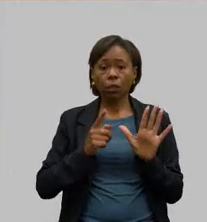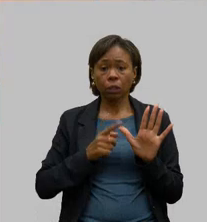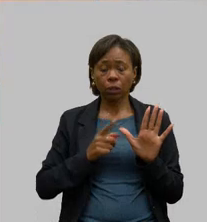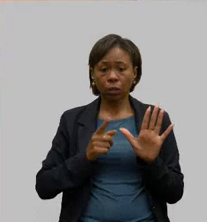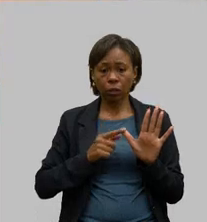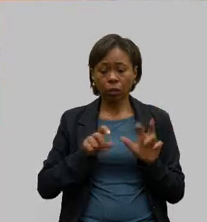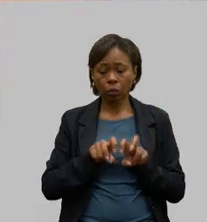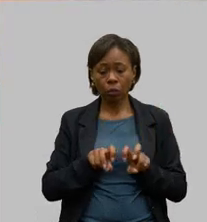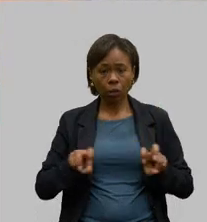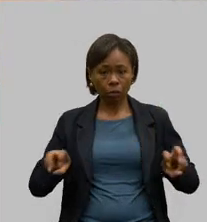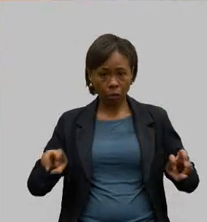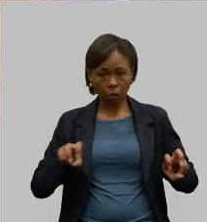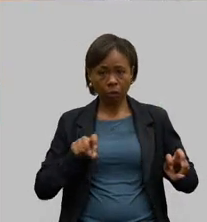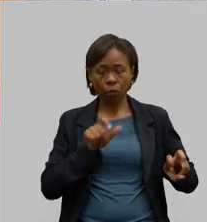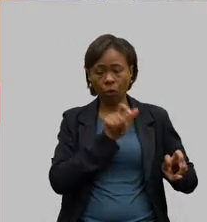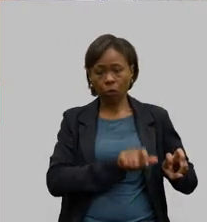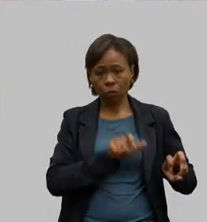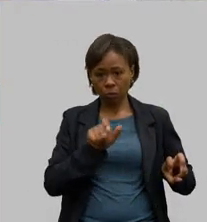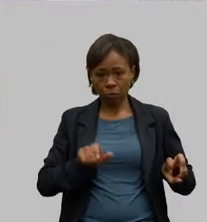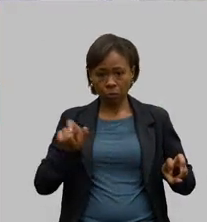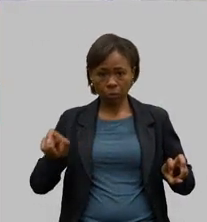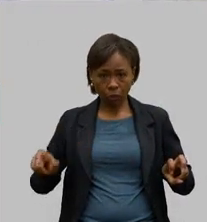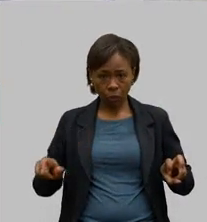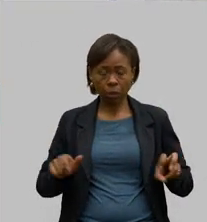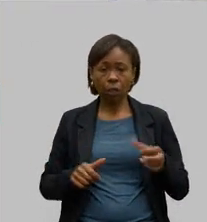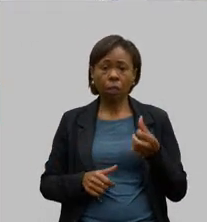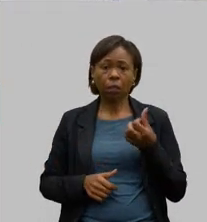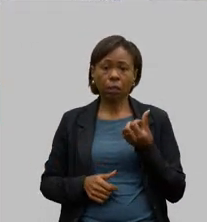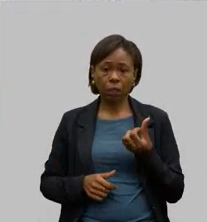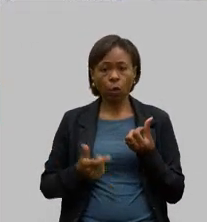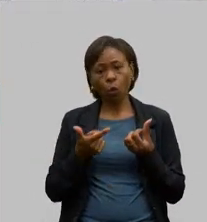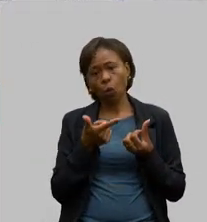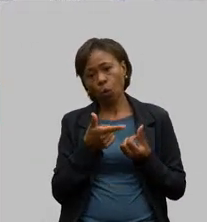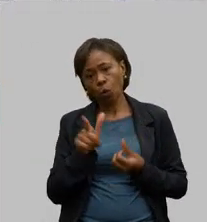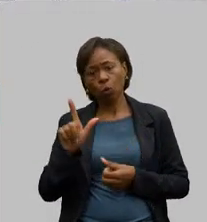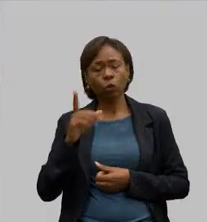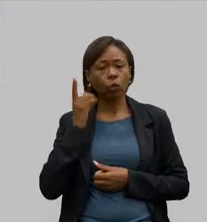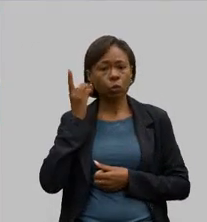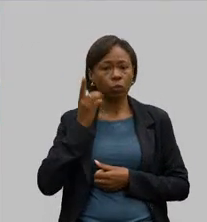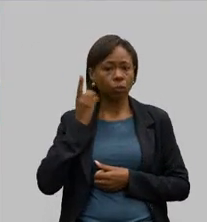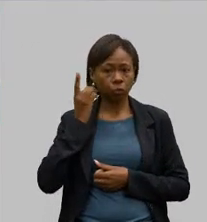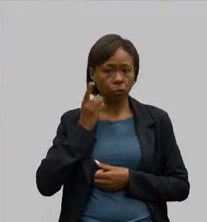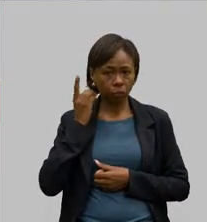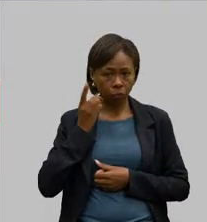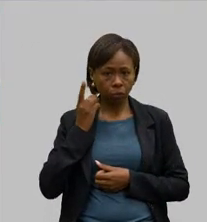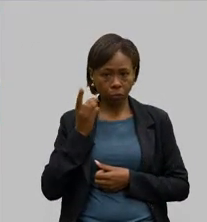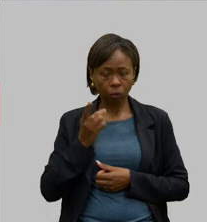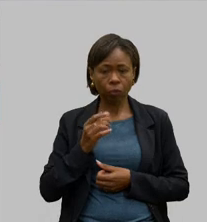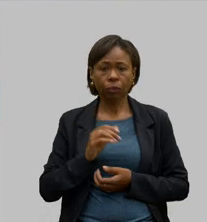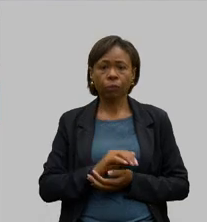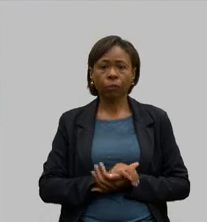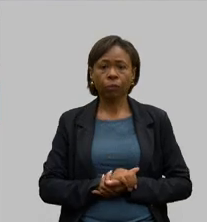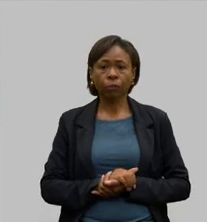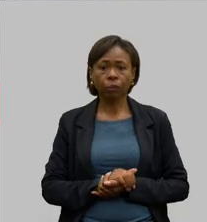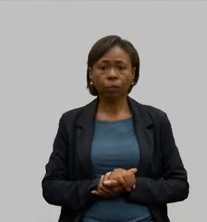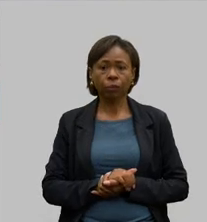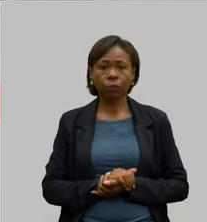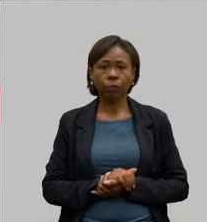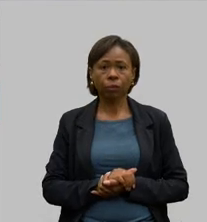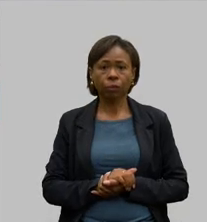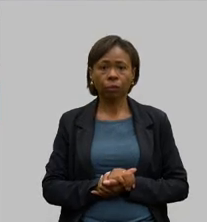da Assembleia por ordem de inscrição 6 demais parlamentares por ordem de inscrição item